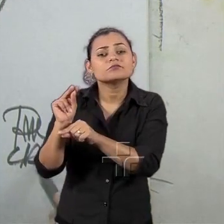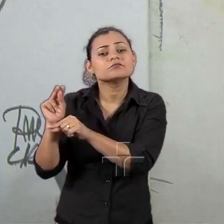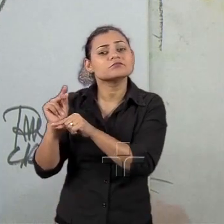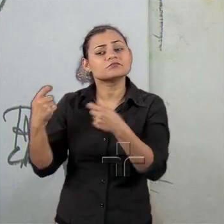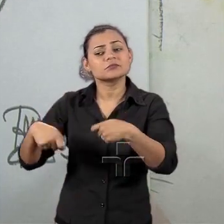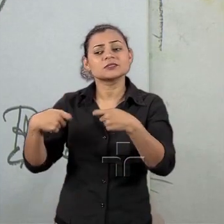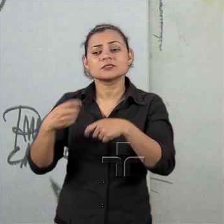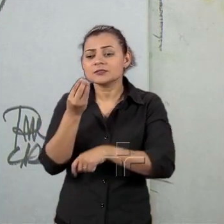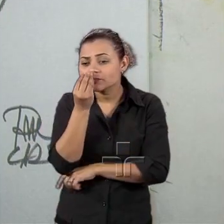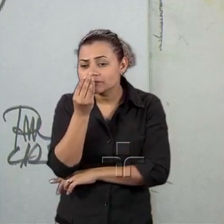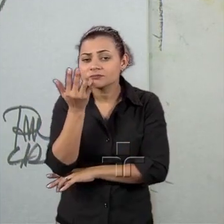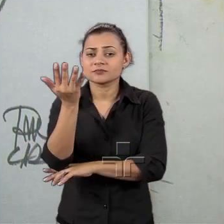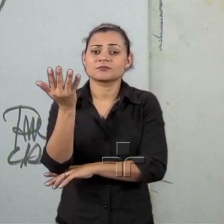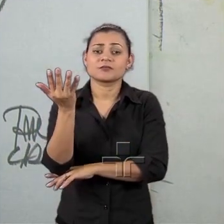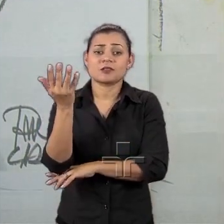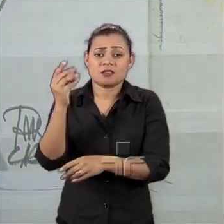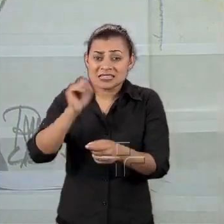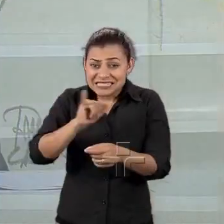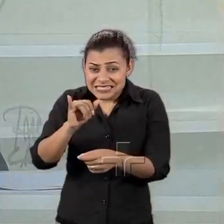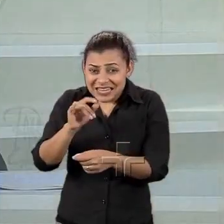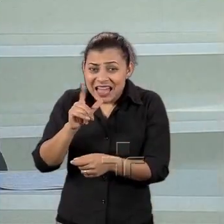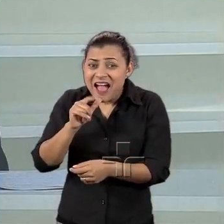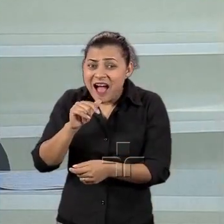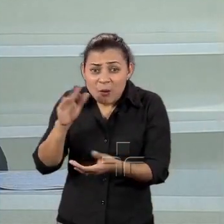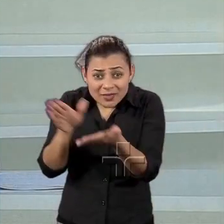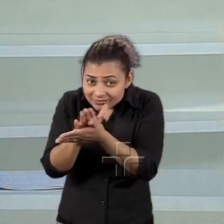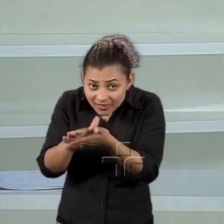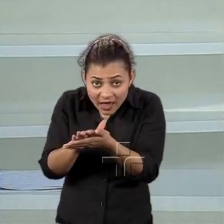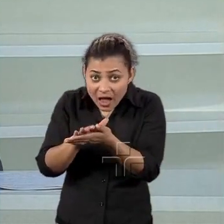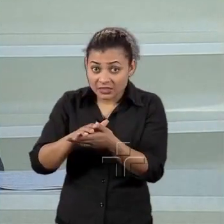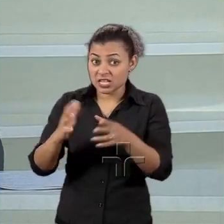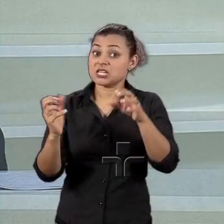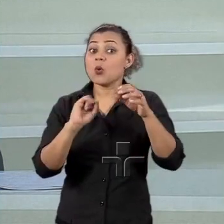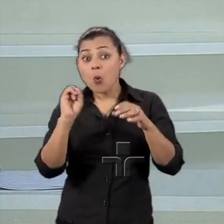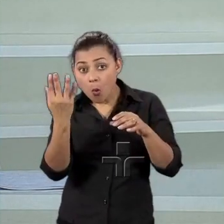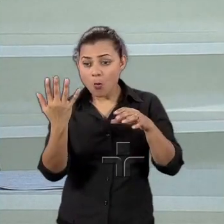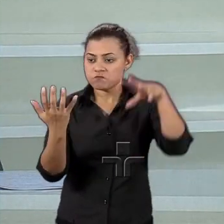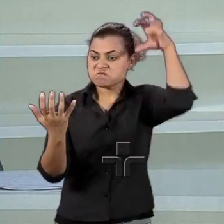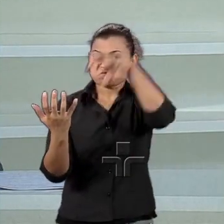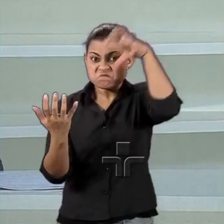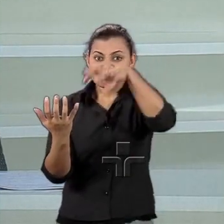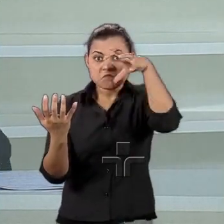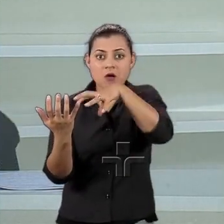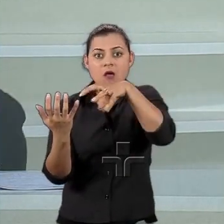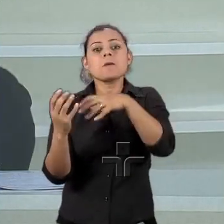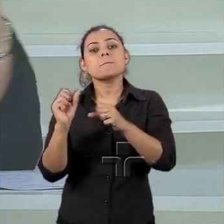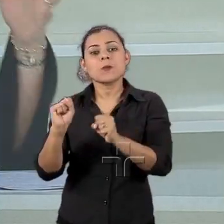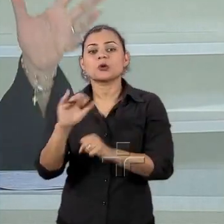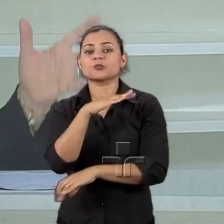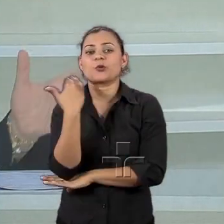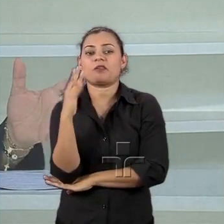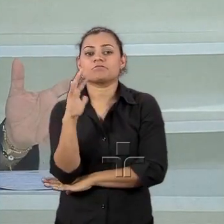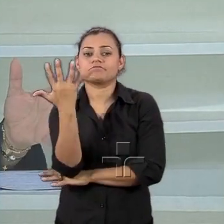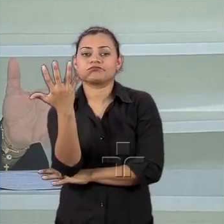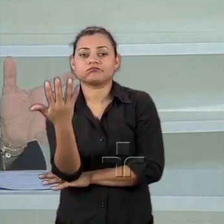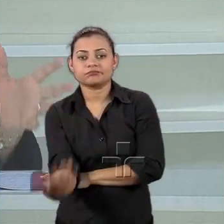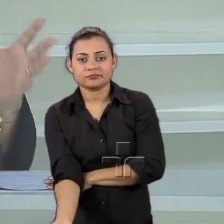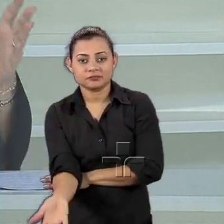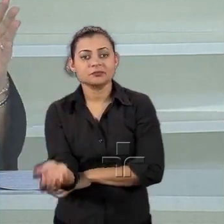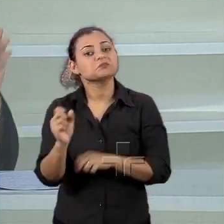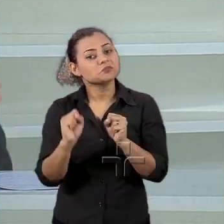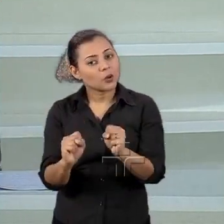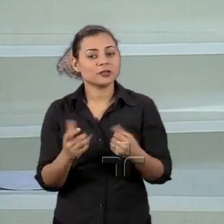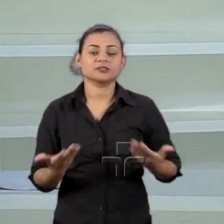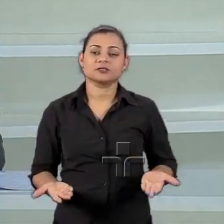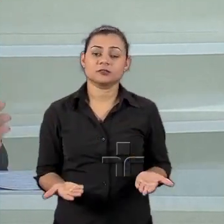de água, falta d'água, excesso de chuva, excesso de sol, pode matar essa flor e todo o jardim.